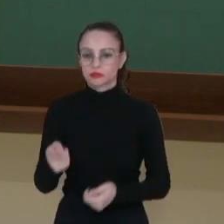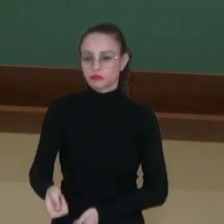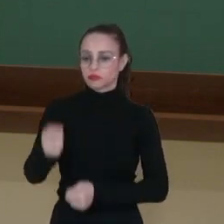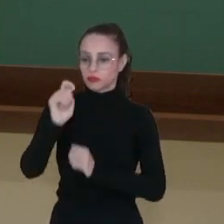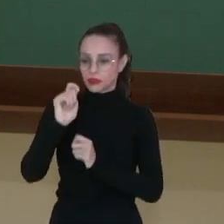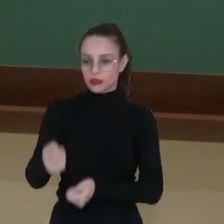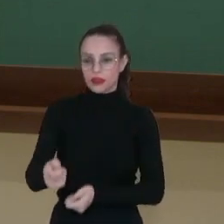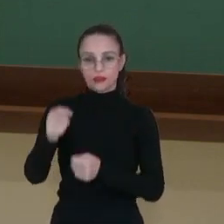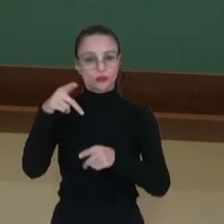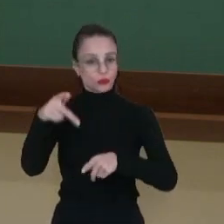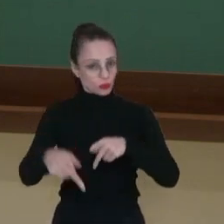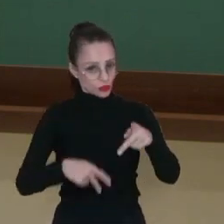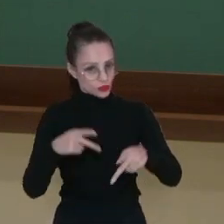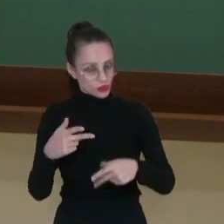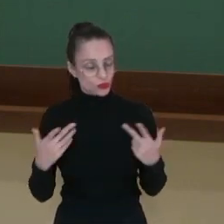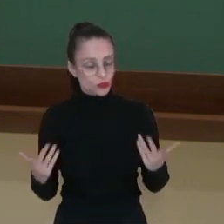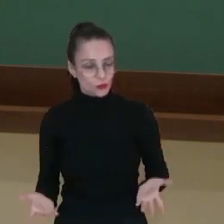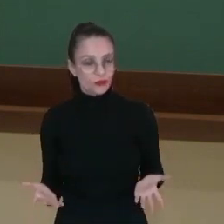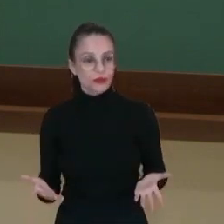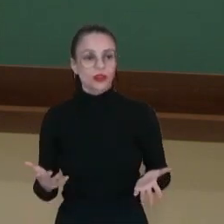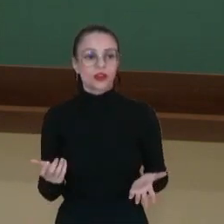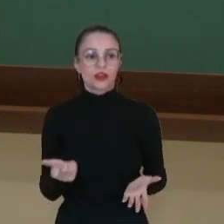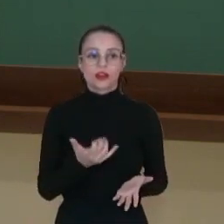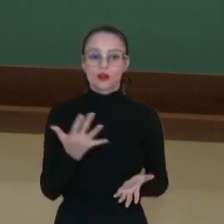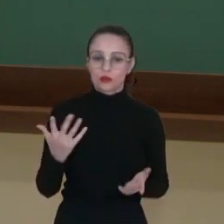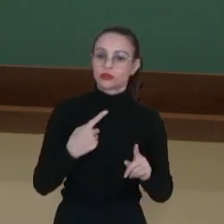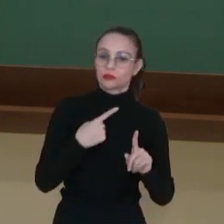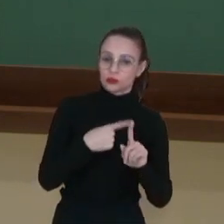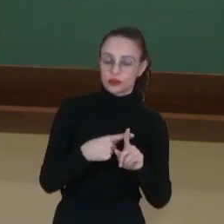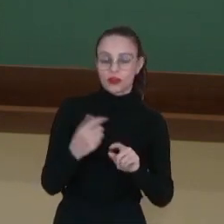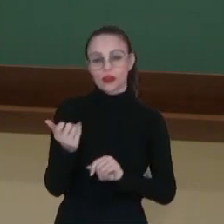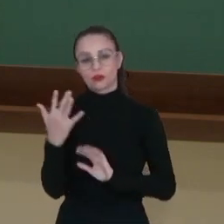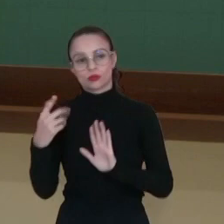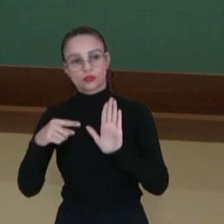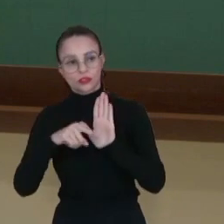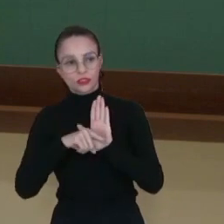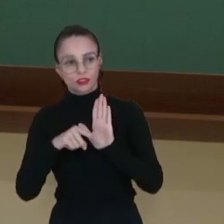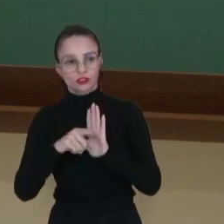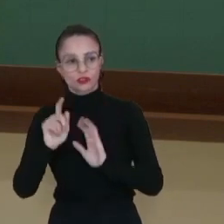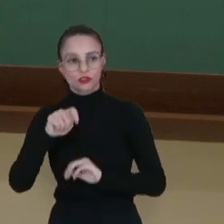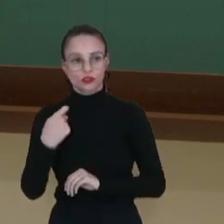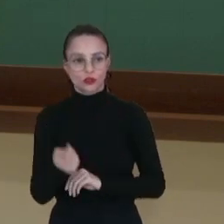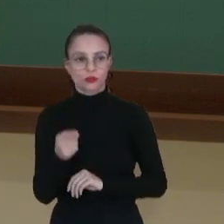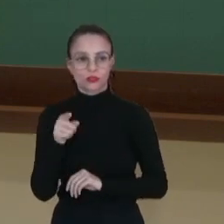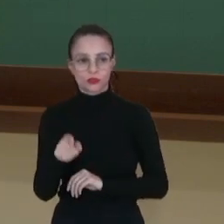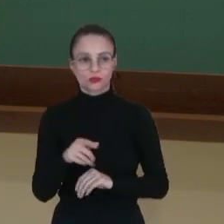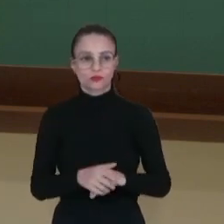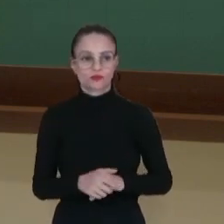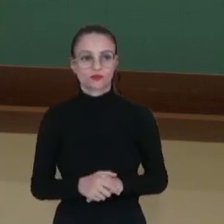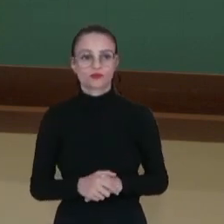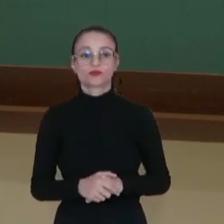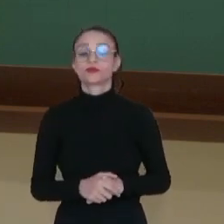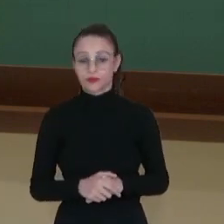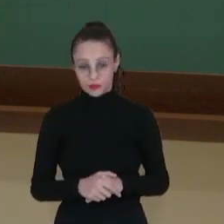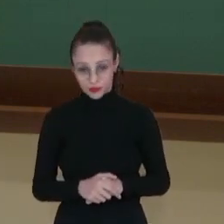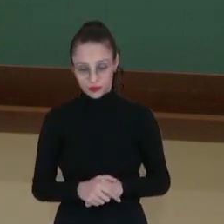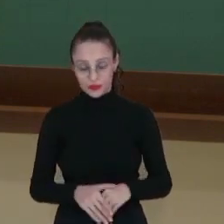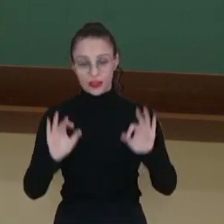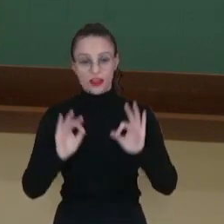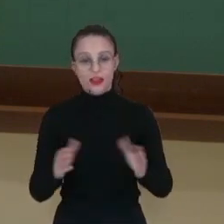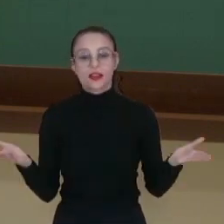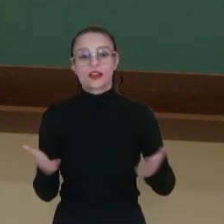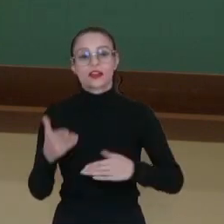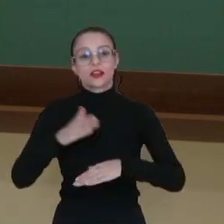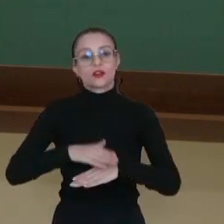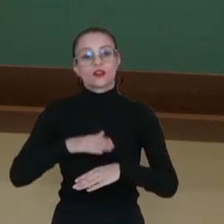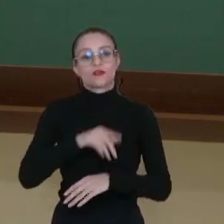pela população. Então, alguns pontos positivos e alguns negativos em relação à transposição do rio, certo? E aí agora vocês